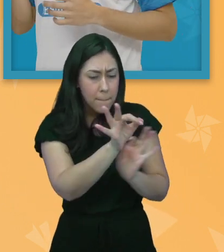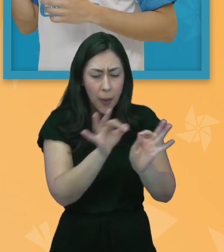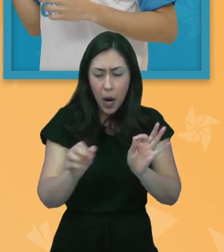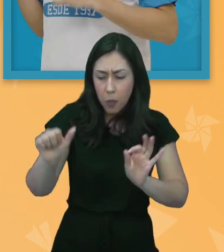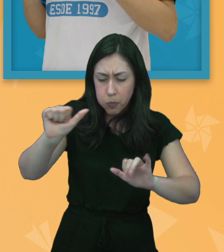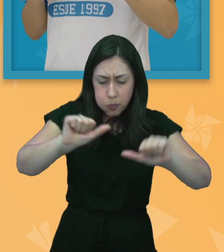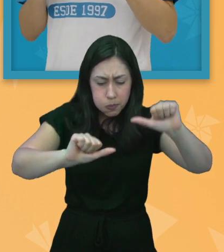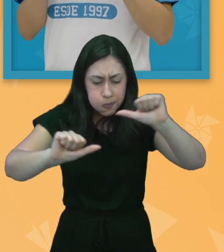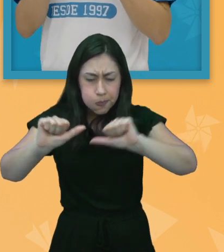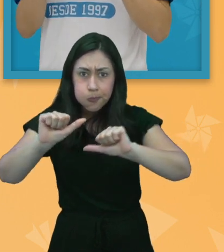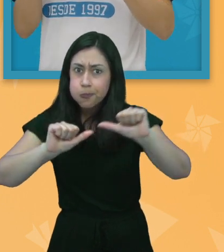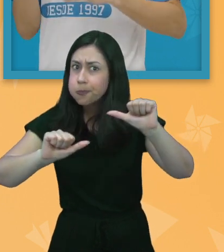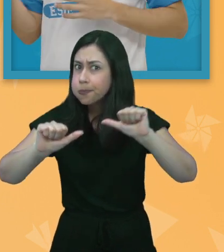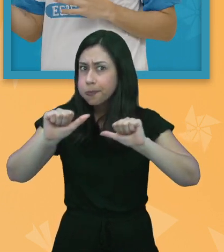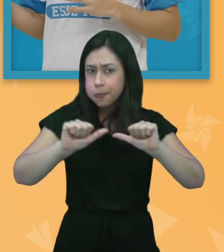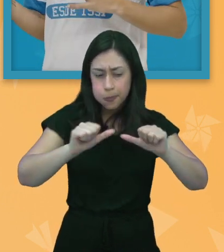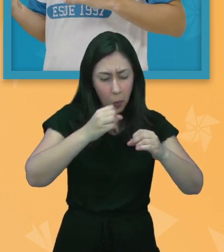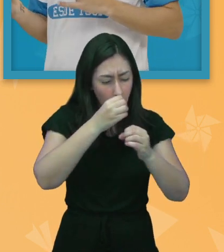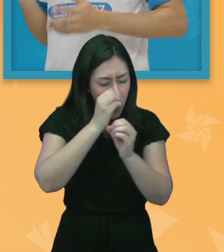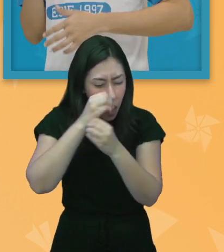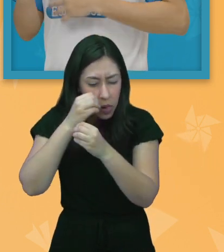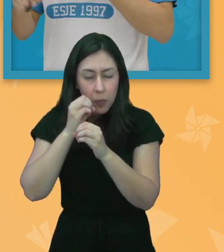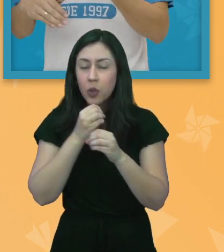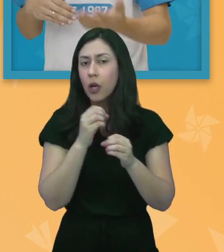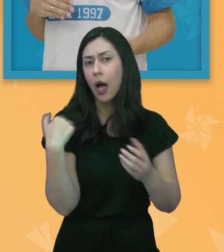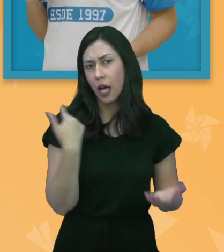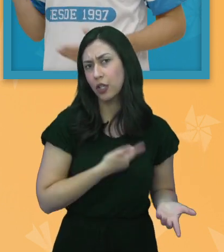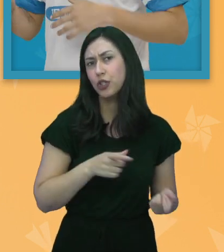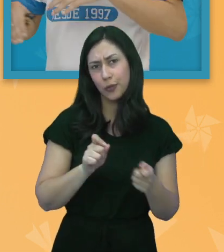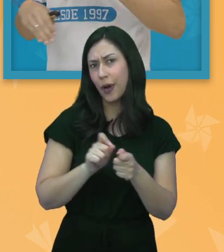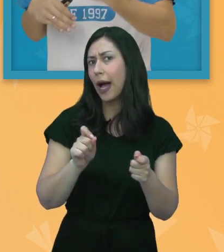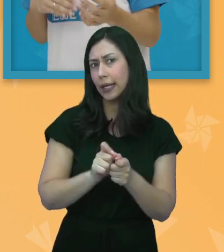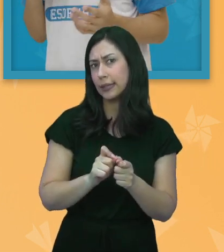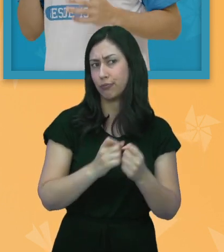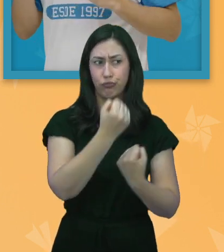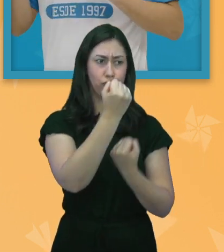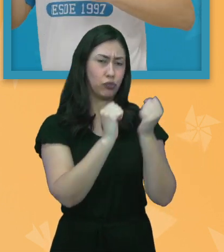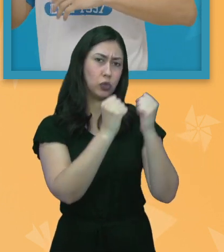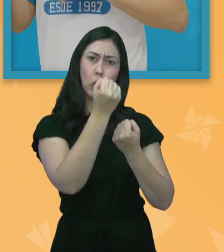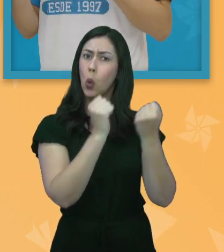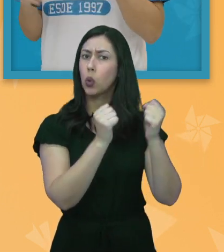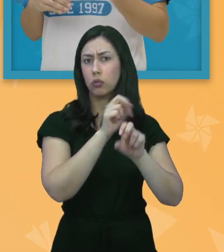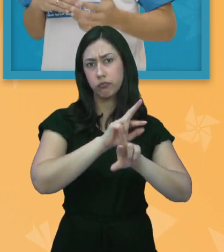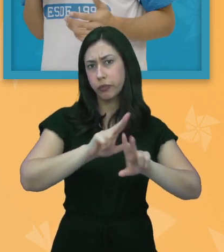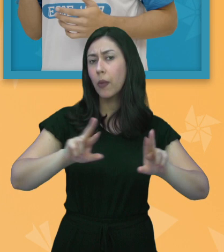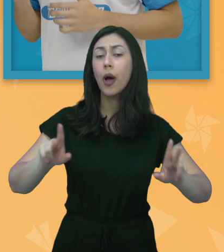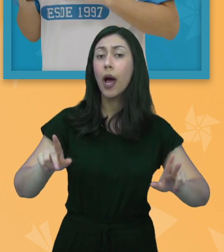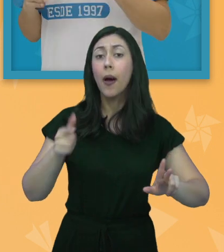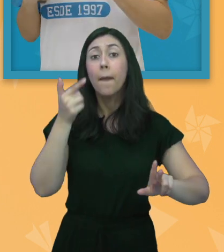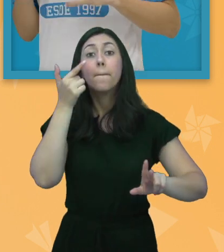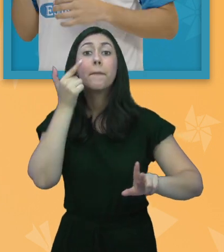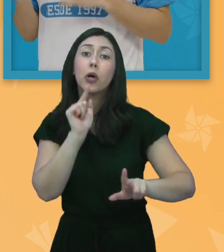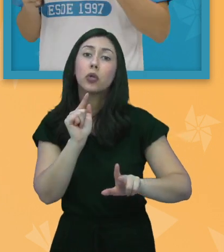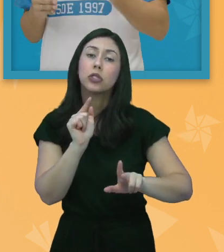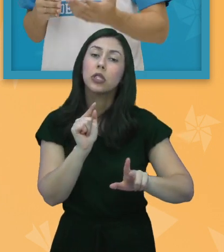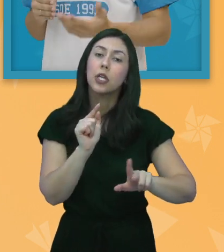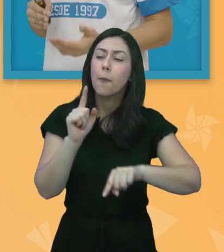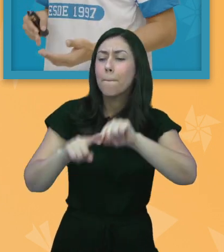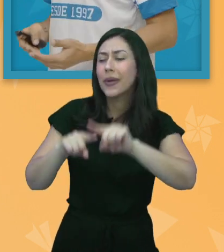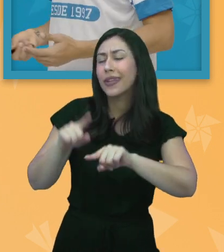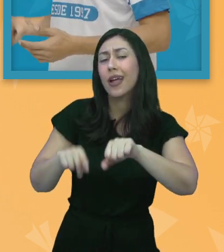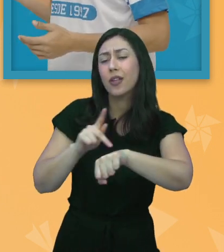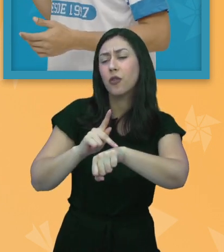esses materiais químicos em laboratórios. A gente faz muito isso na indústria, tem muito isso para obter reagentes e produtos de